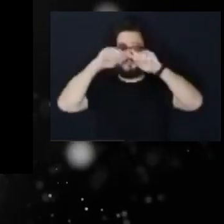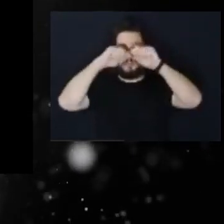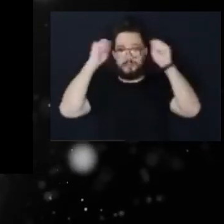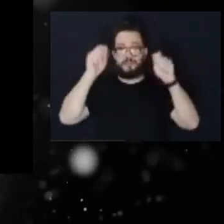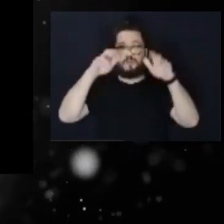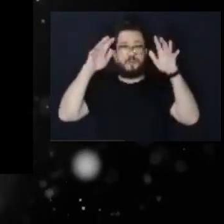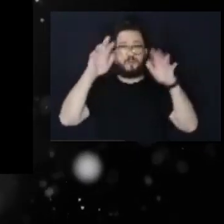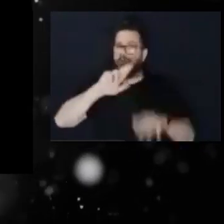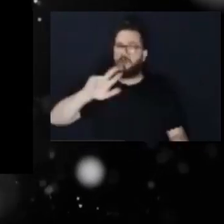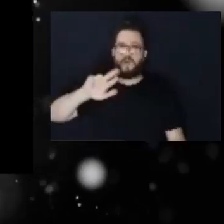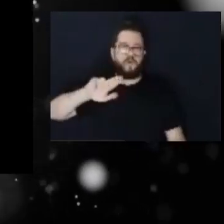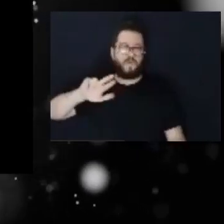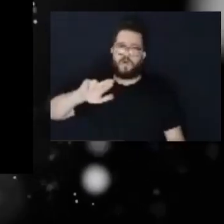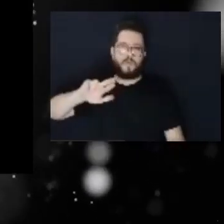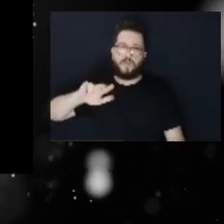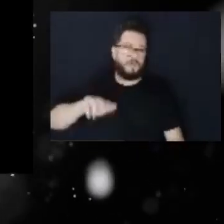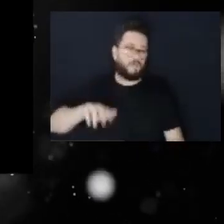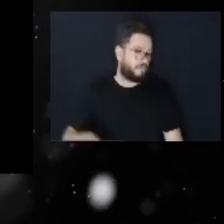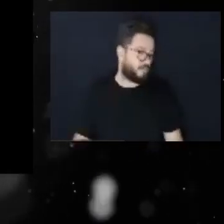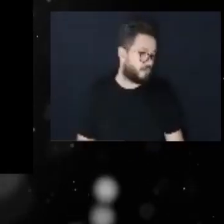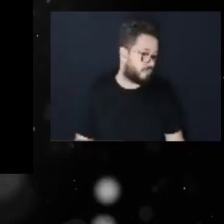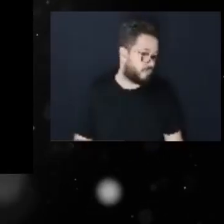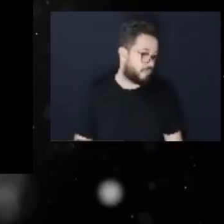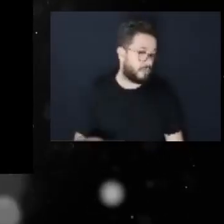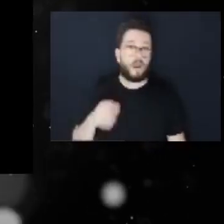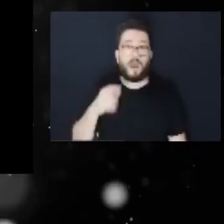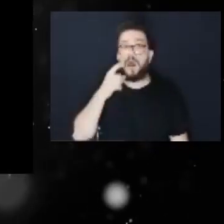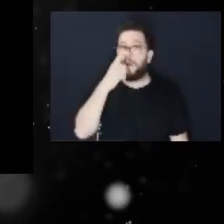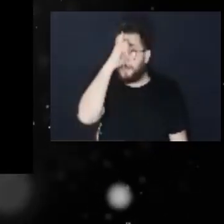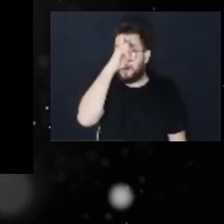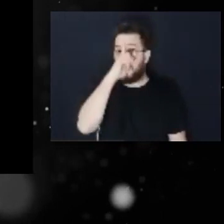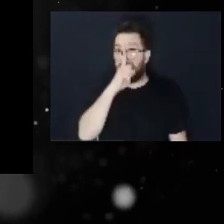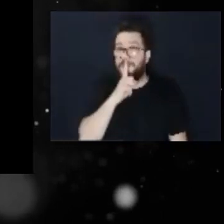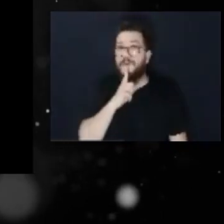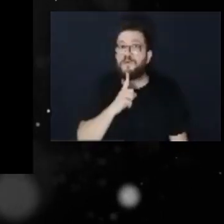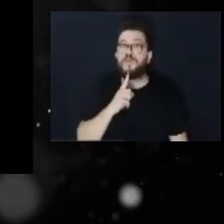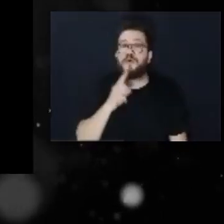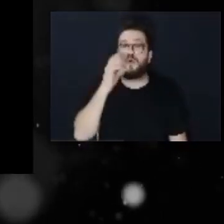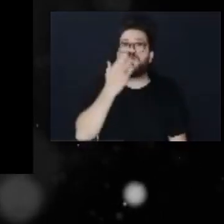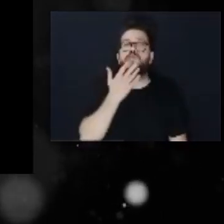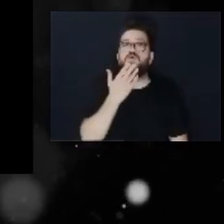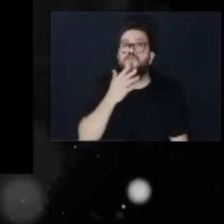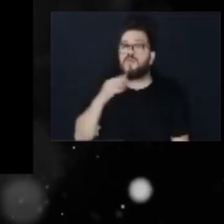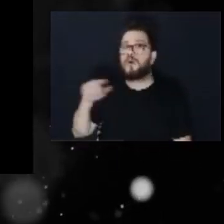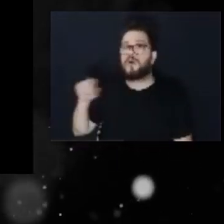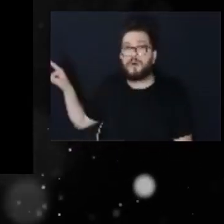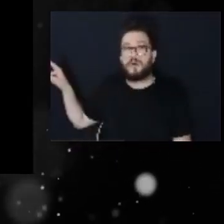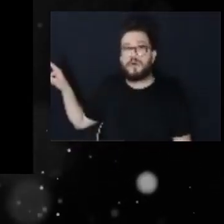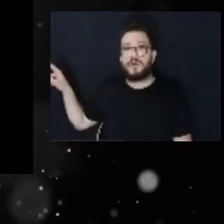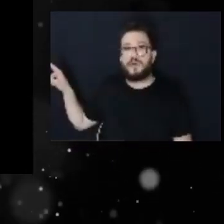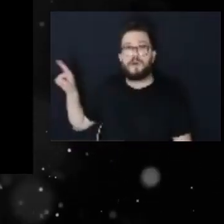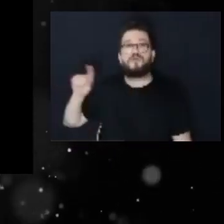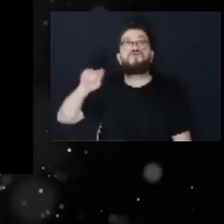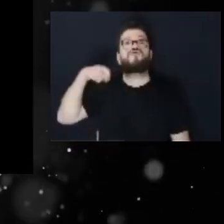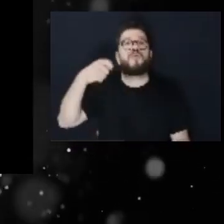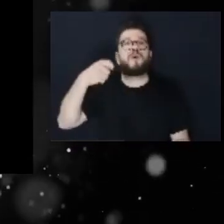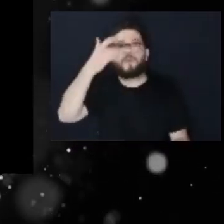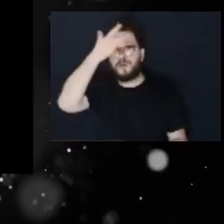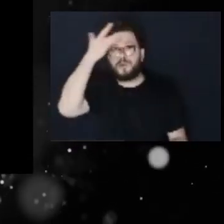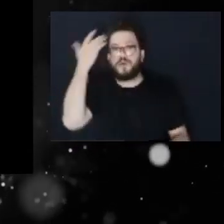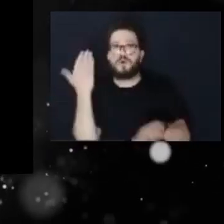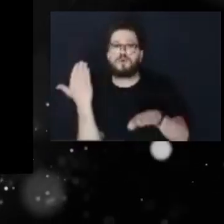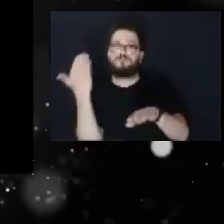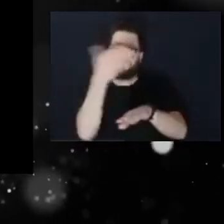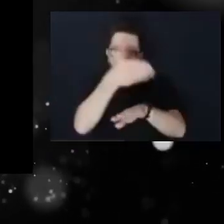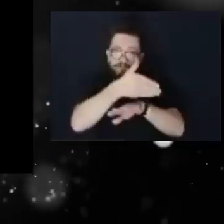Nós temos a linha amarela de internações, né? Então, nosso modelo projeta que agora, em maio, nós